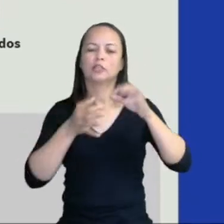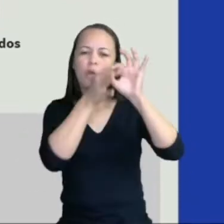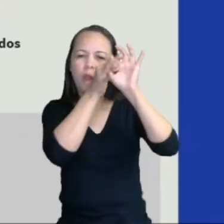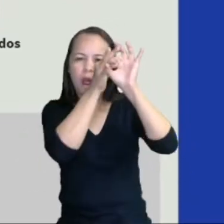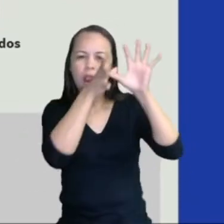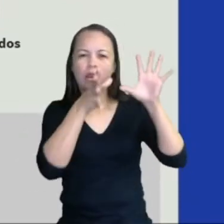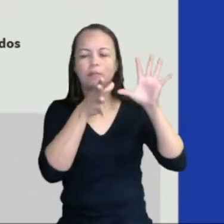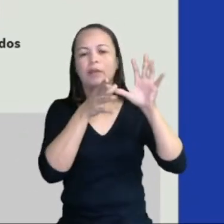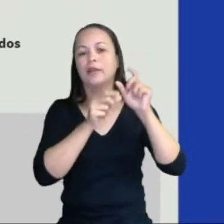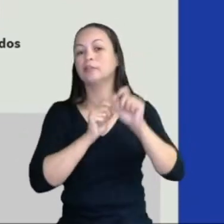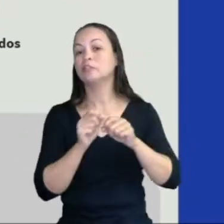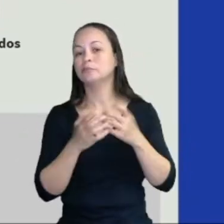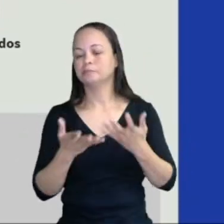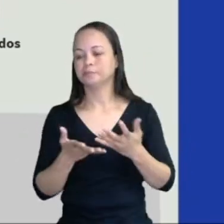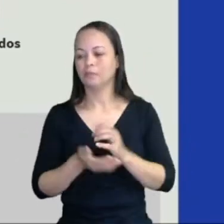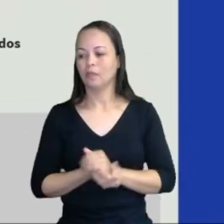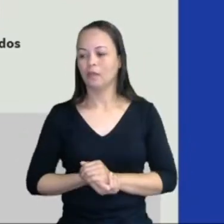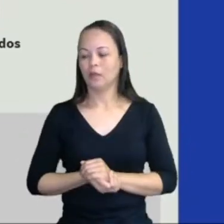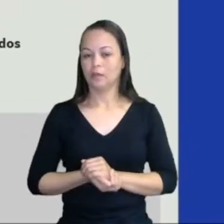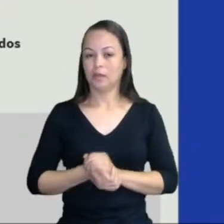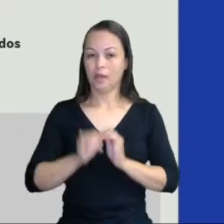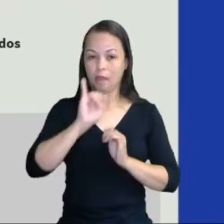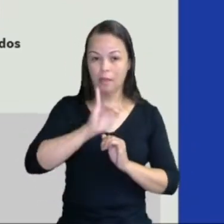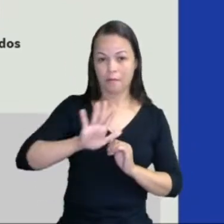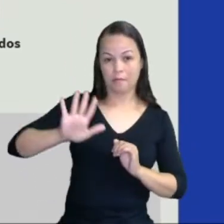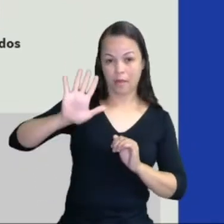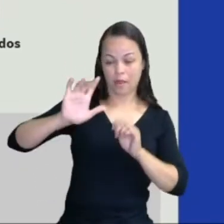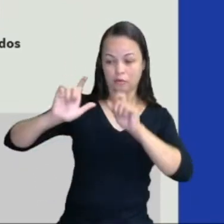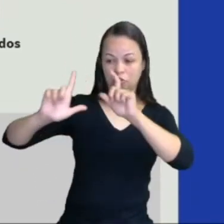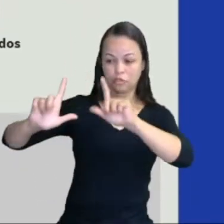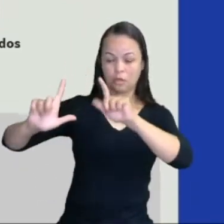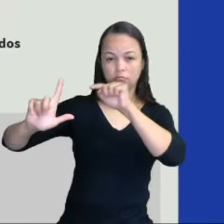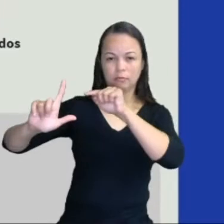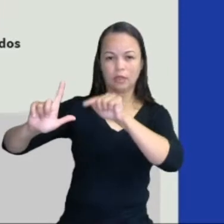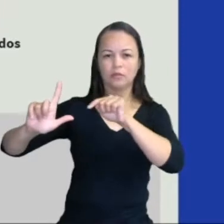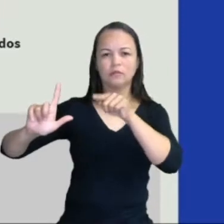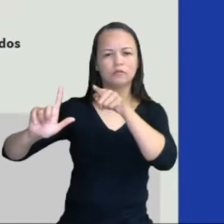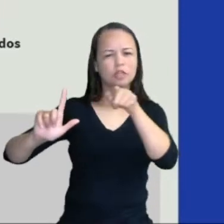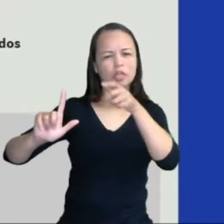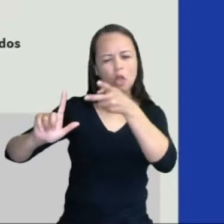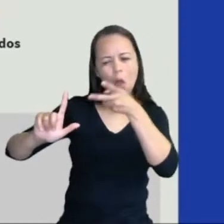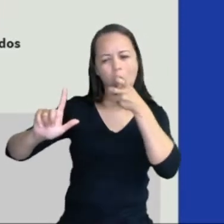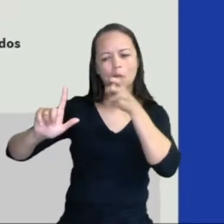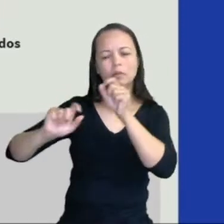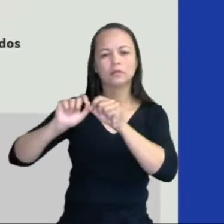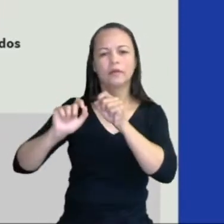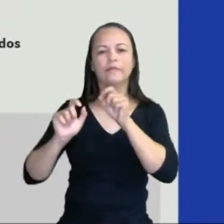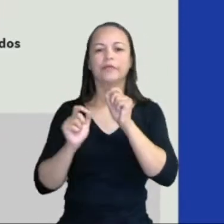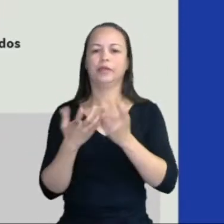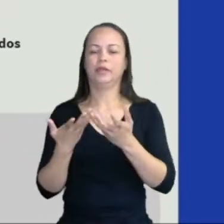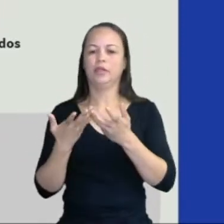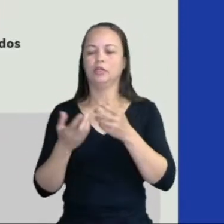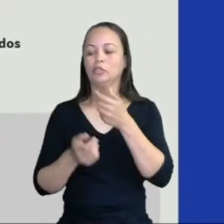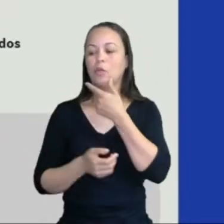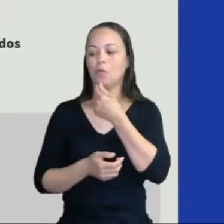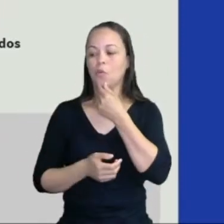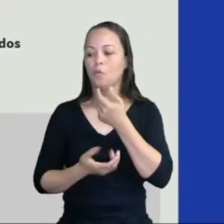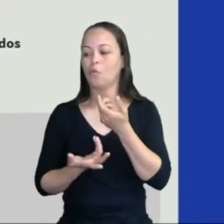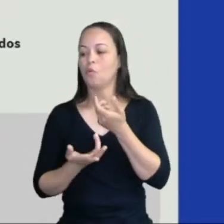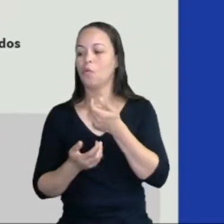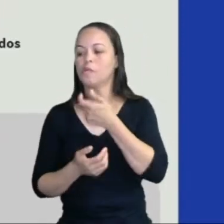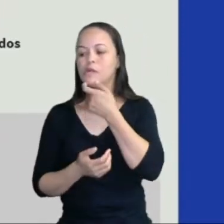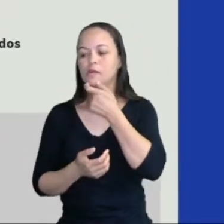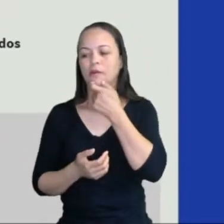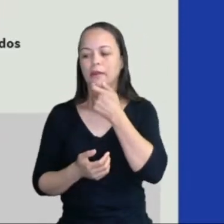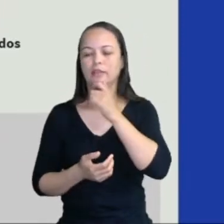Na imagem aí, você pode observar a figura de um filósofo inglês chamado John Locke, que